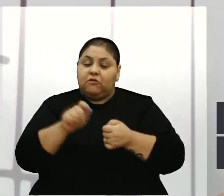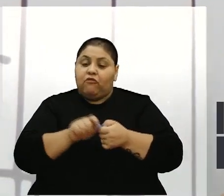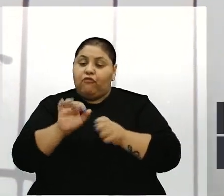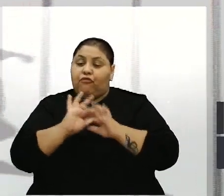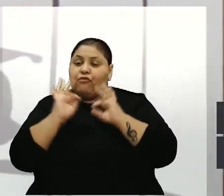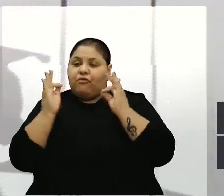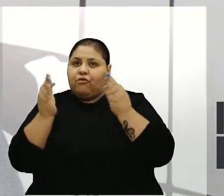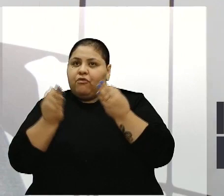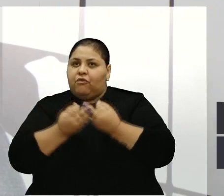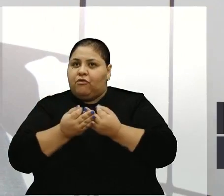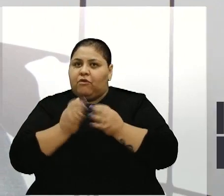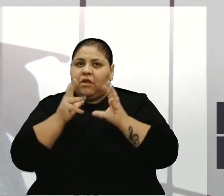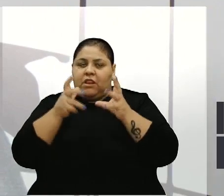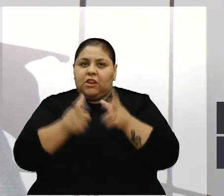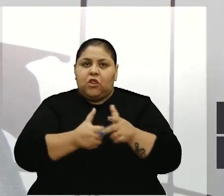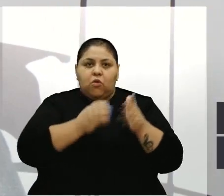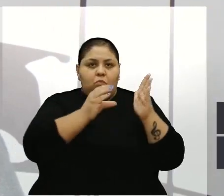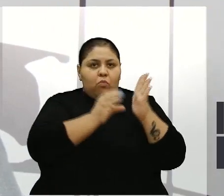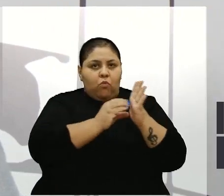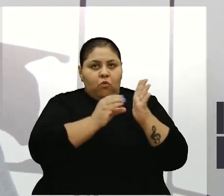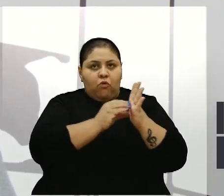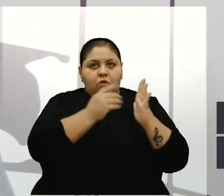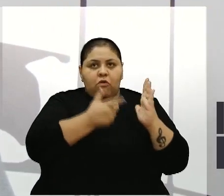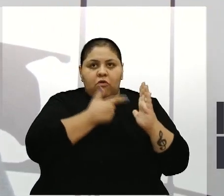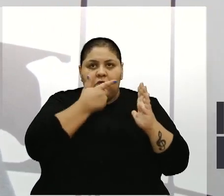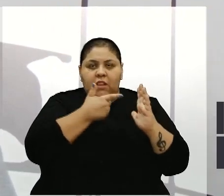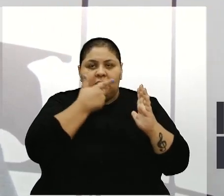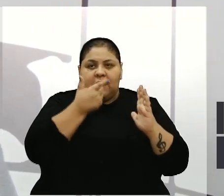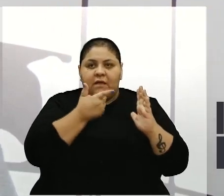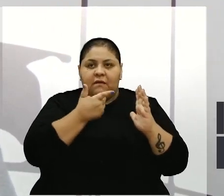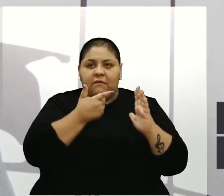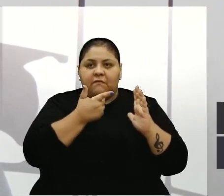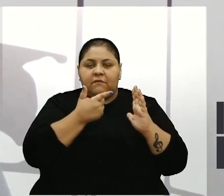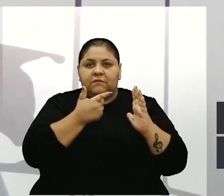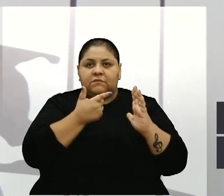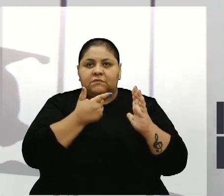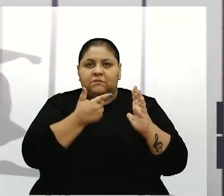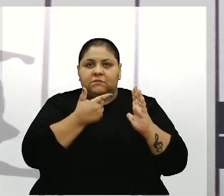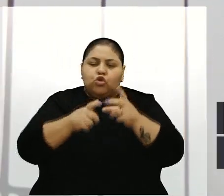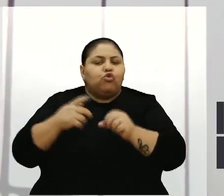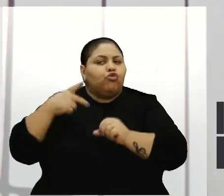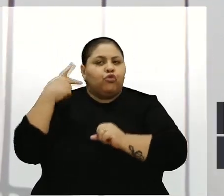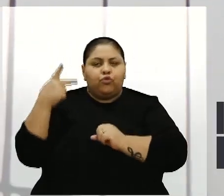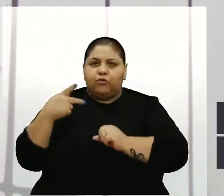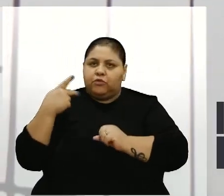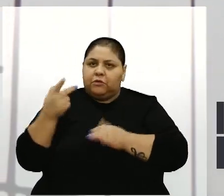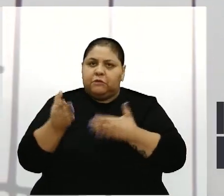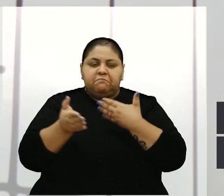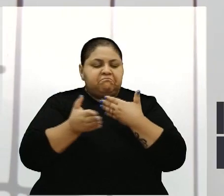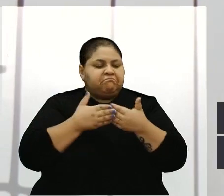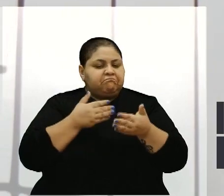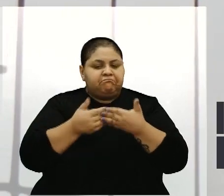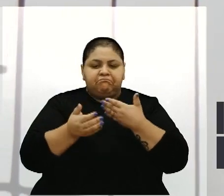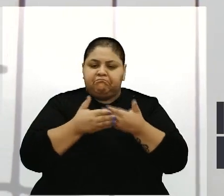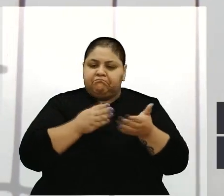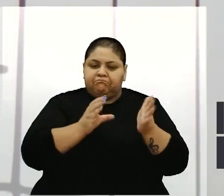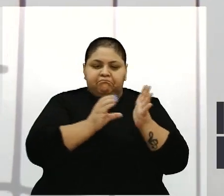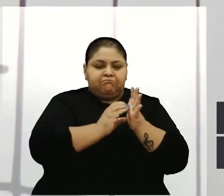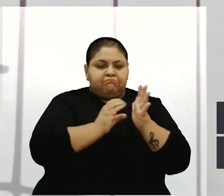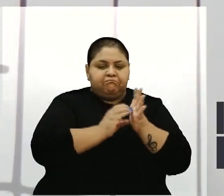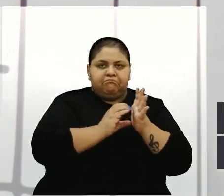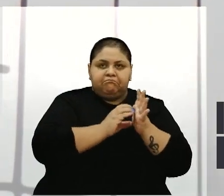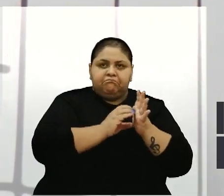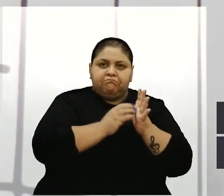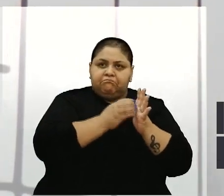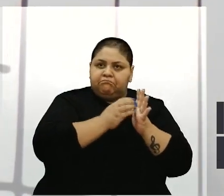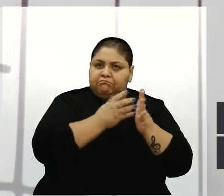né? Entre todos os servidores, como eu falei na minha fala ali de despedida, independente de partido